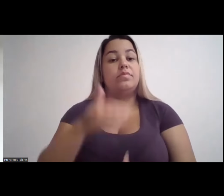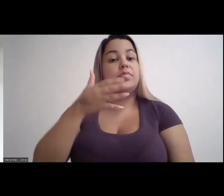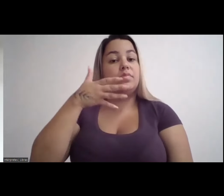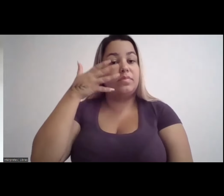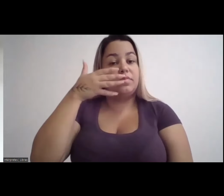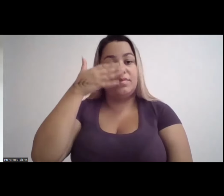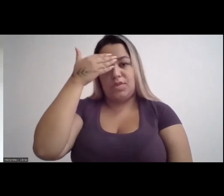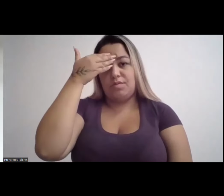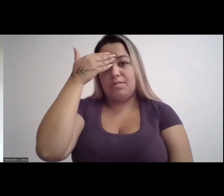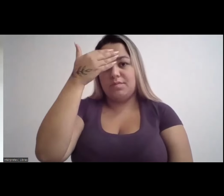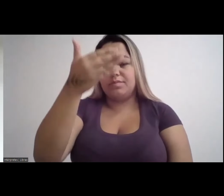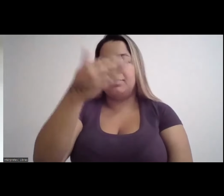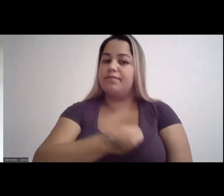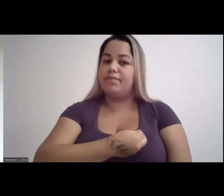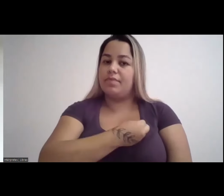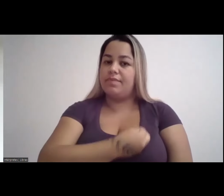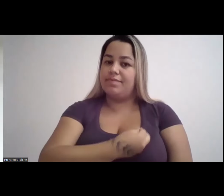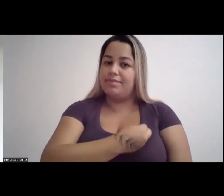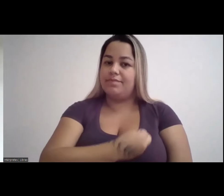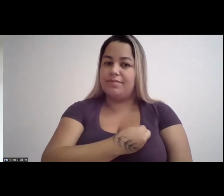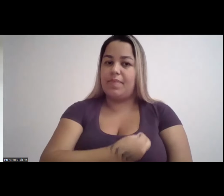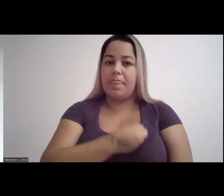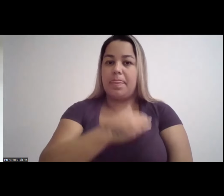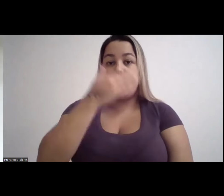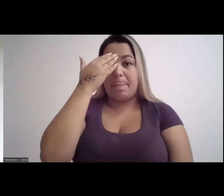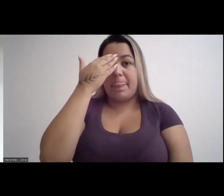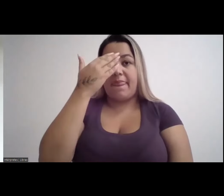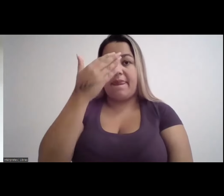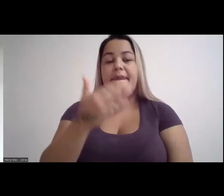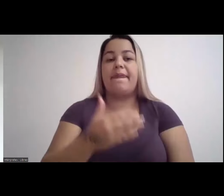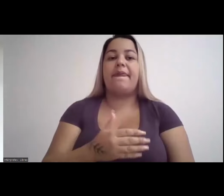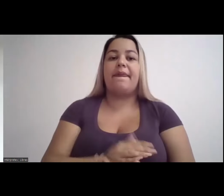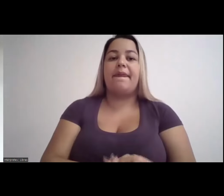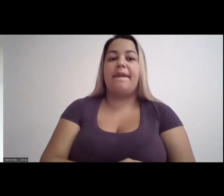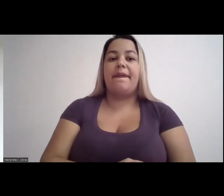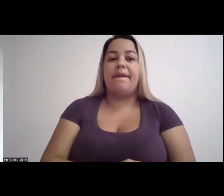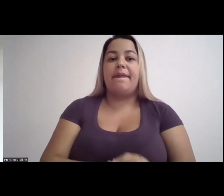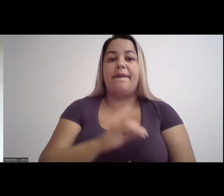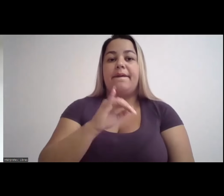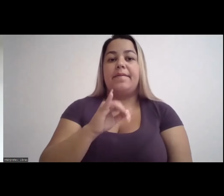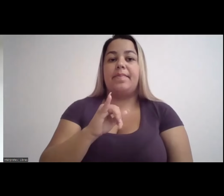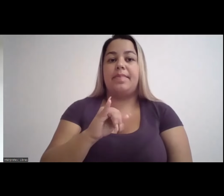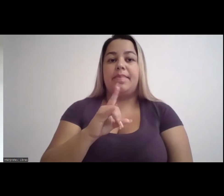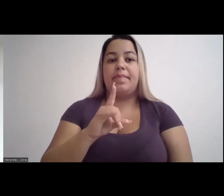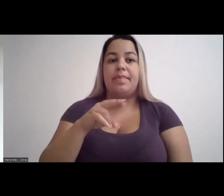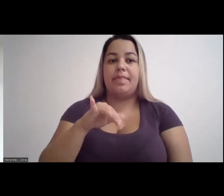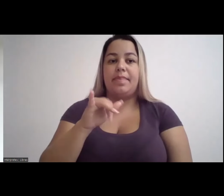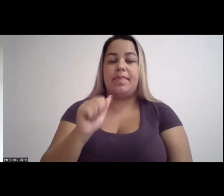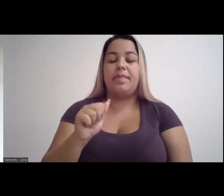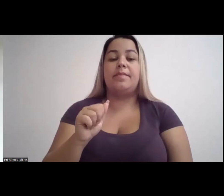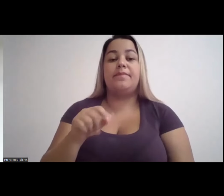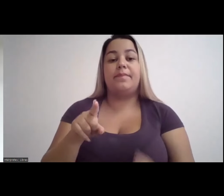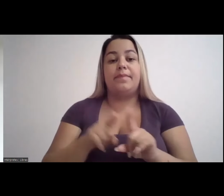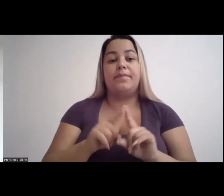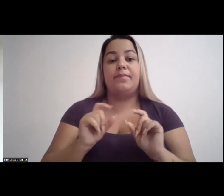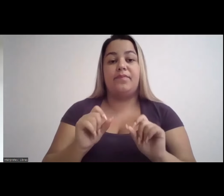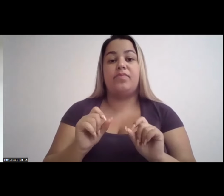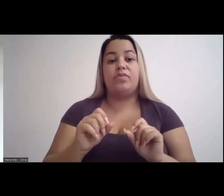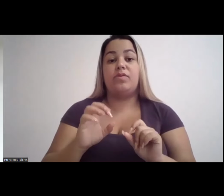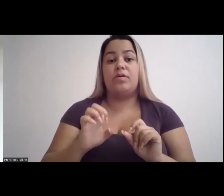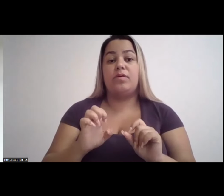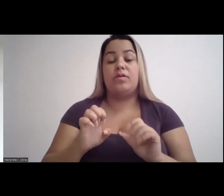Ildima, pela sua Olá. Presença. Olá, obrigada a você. A Ildima vai abordar o tema do